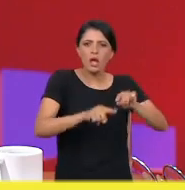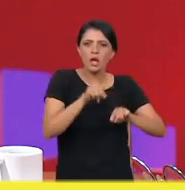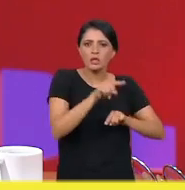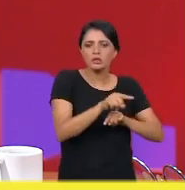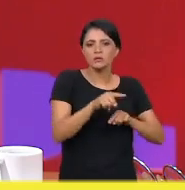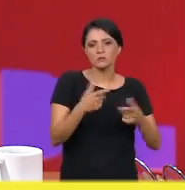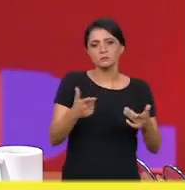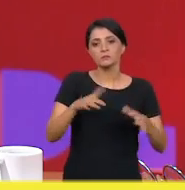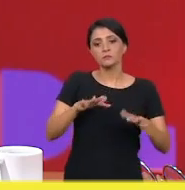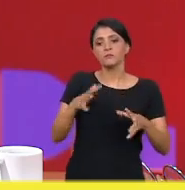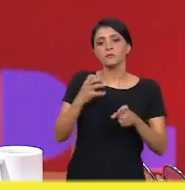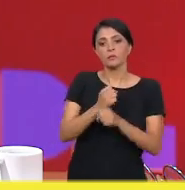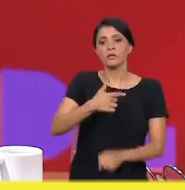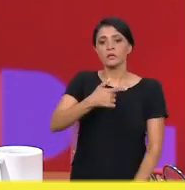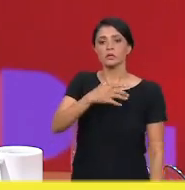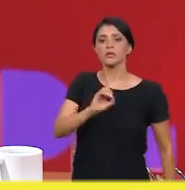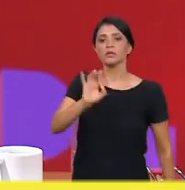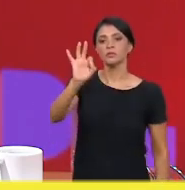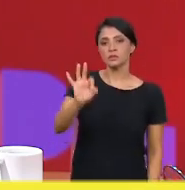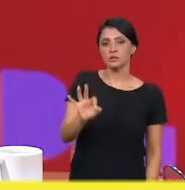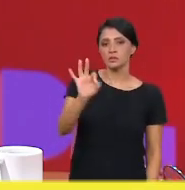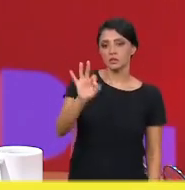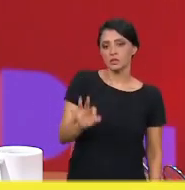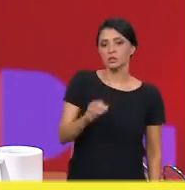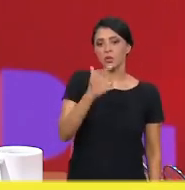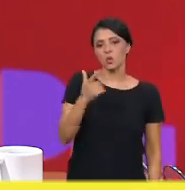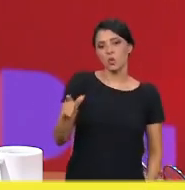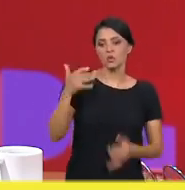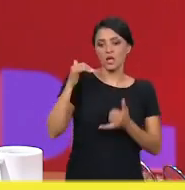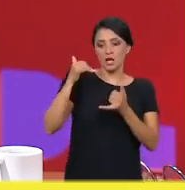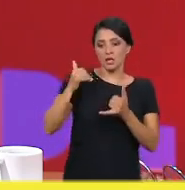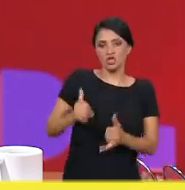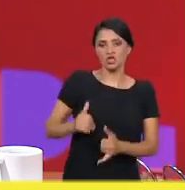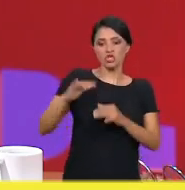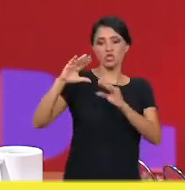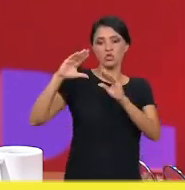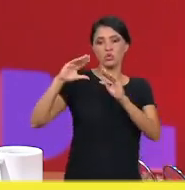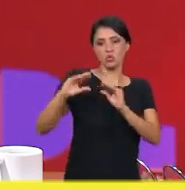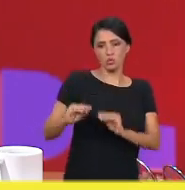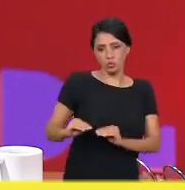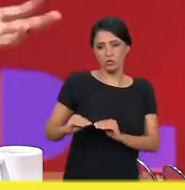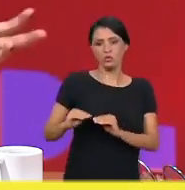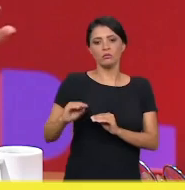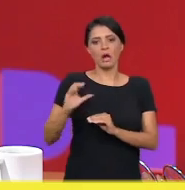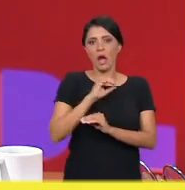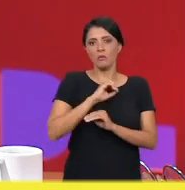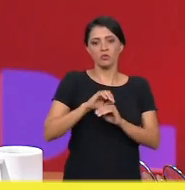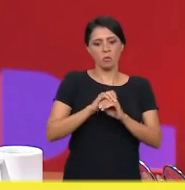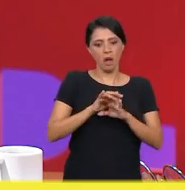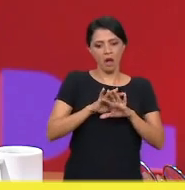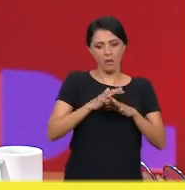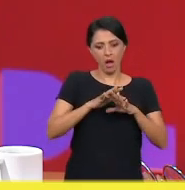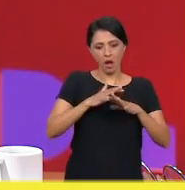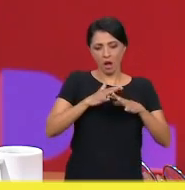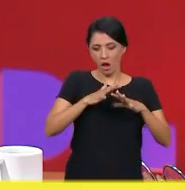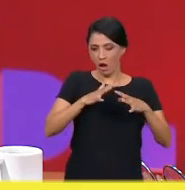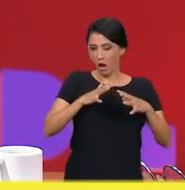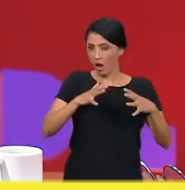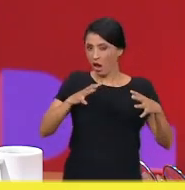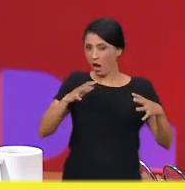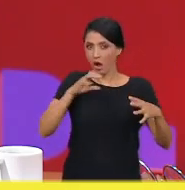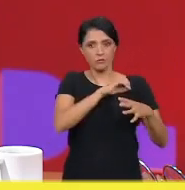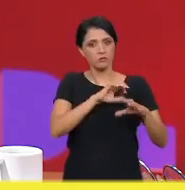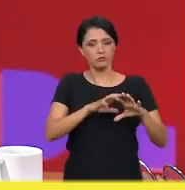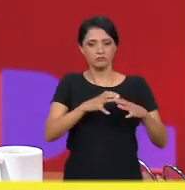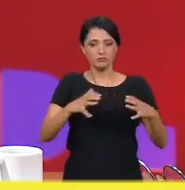e aproximadamente 70% de uma tal energia escura que está acelerando a expansão do universo. Então, nós só